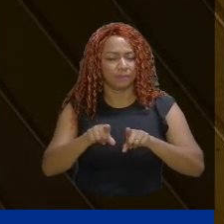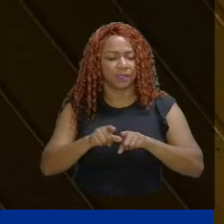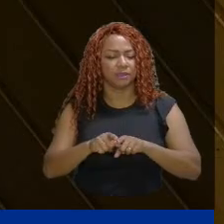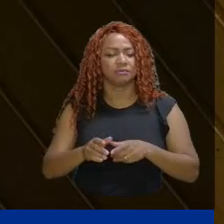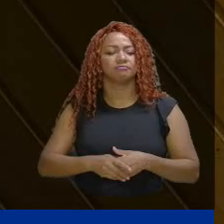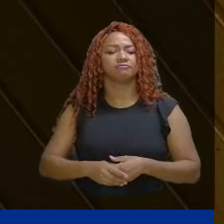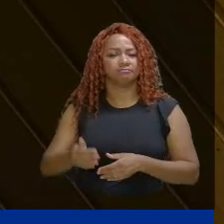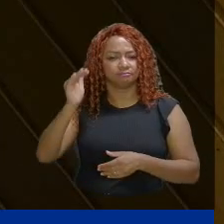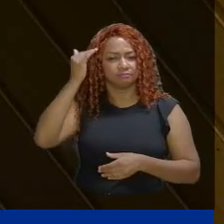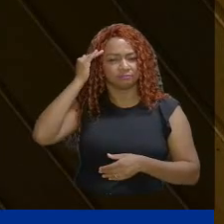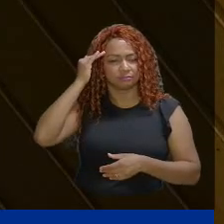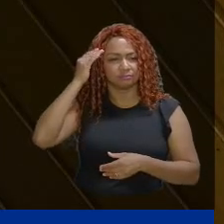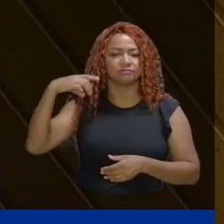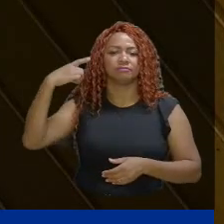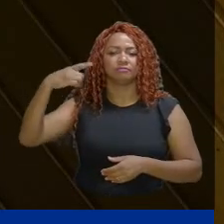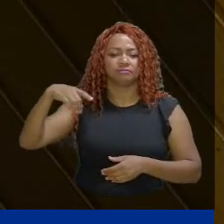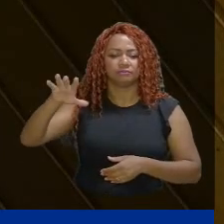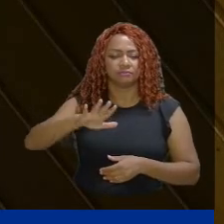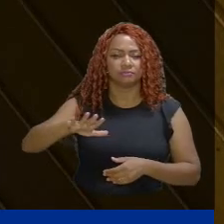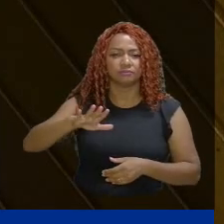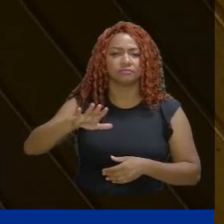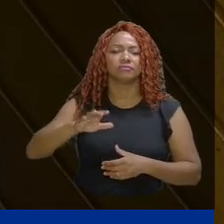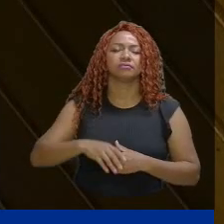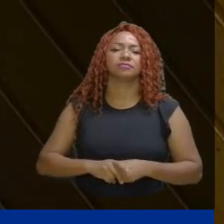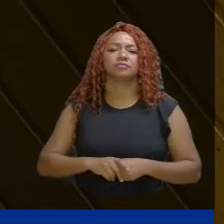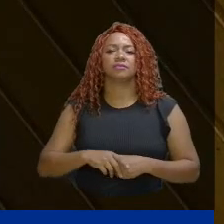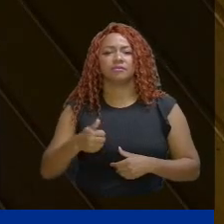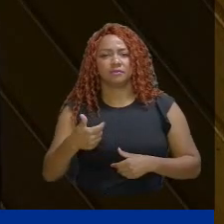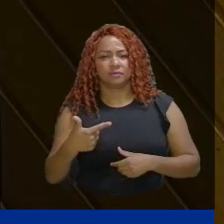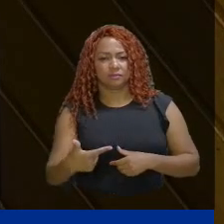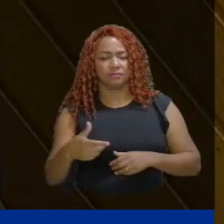à Advocacia Geral da União. Em